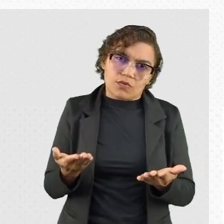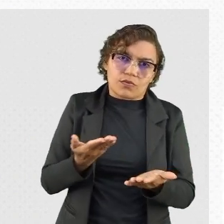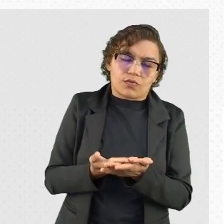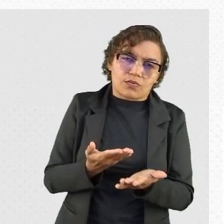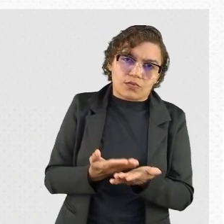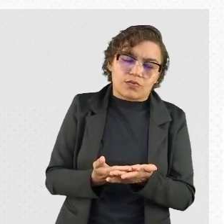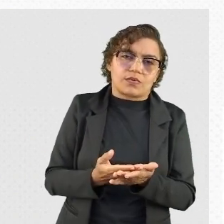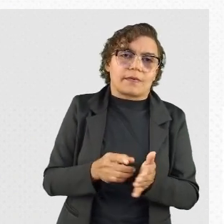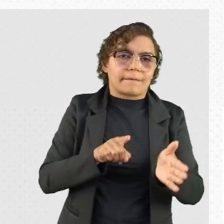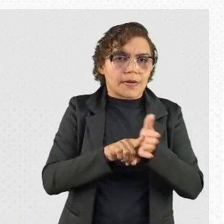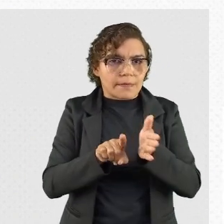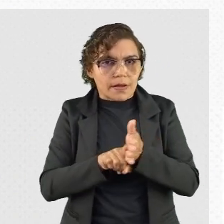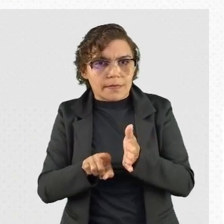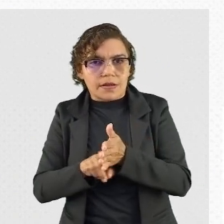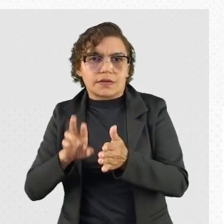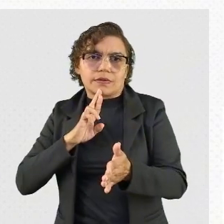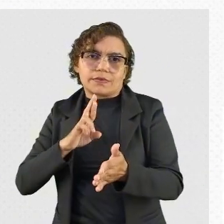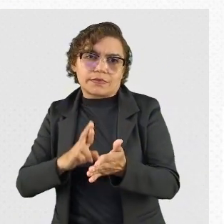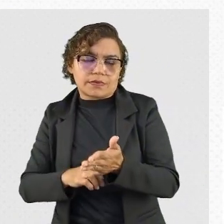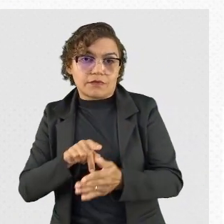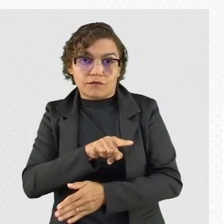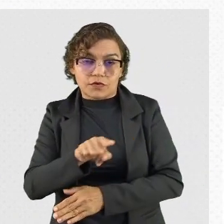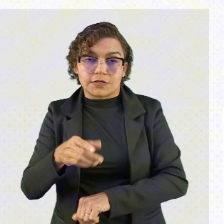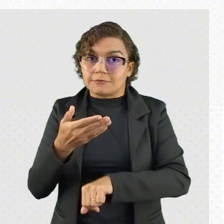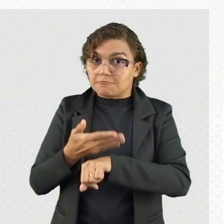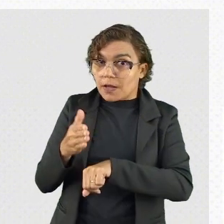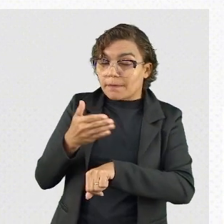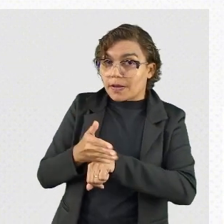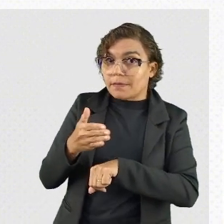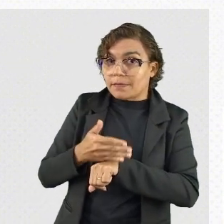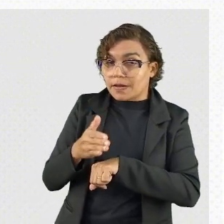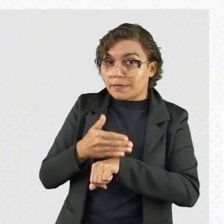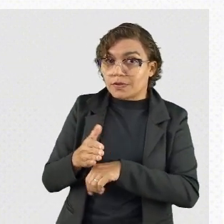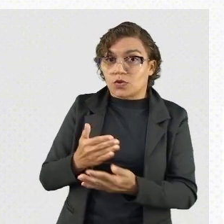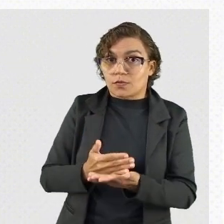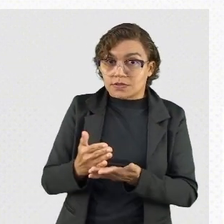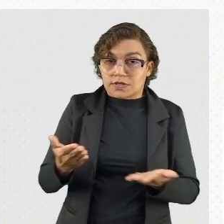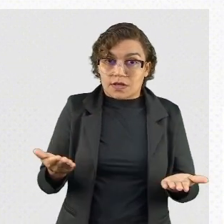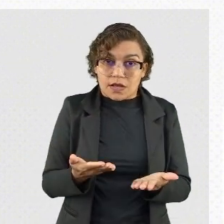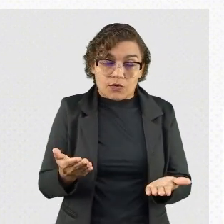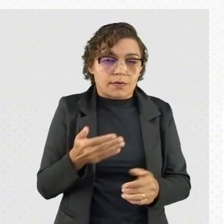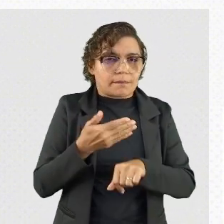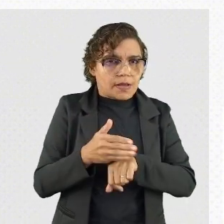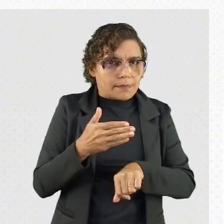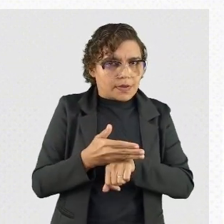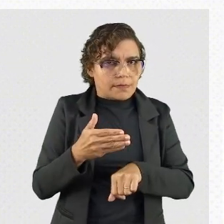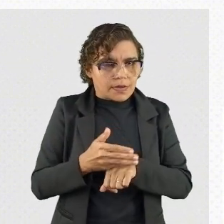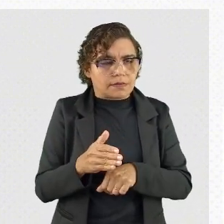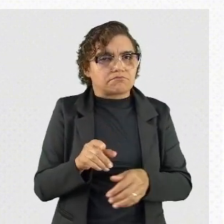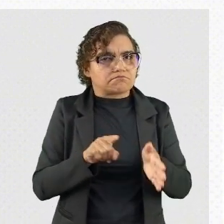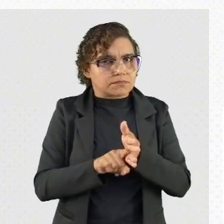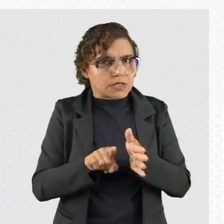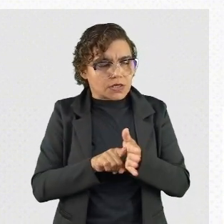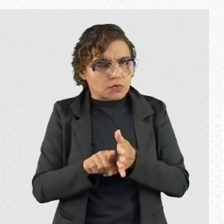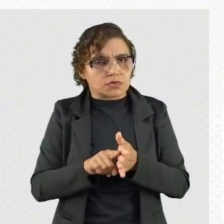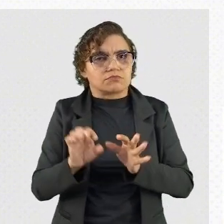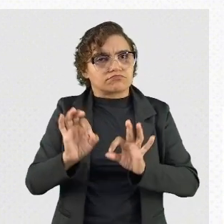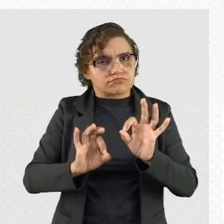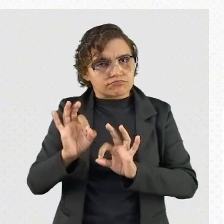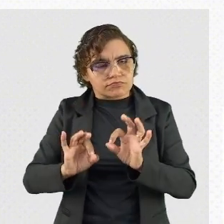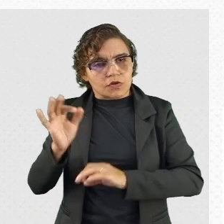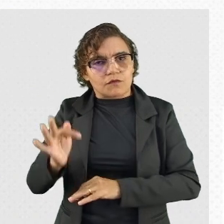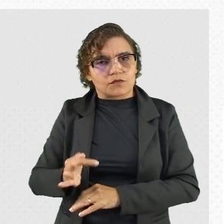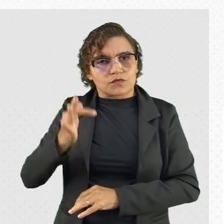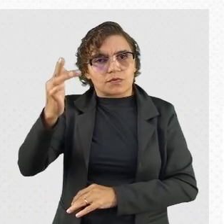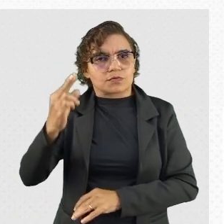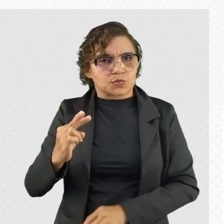nós resolvemos aqui algumas questões para vocês se habituarem já, desde já, né, com questões e se prepararem aí